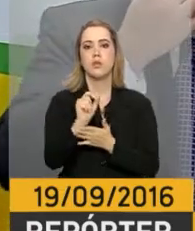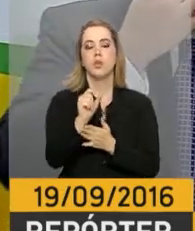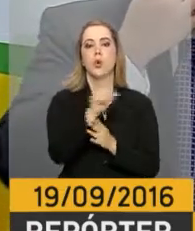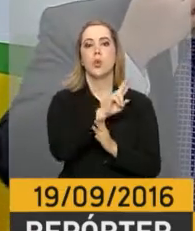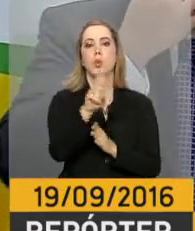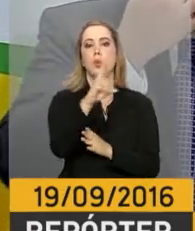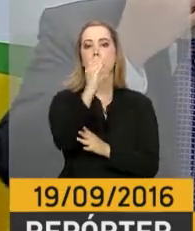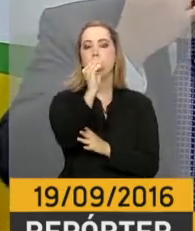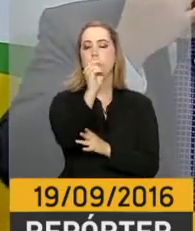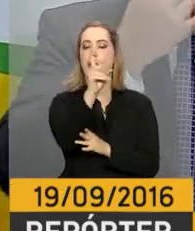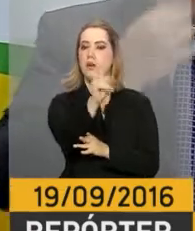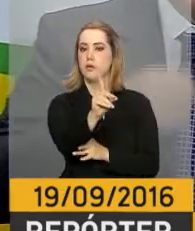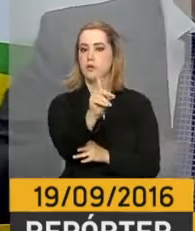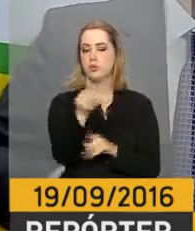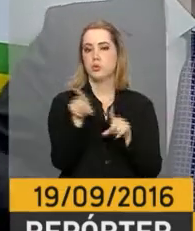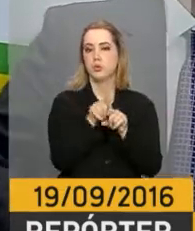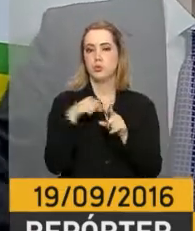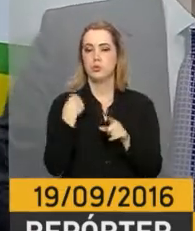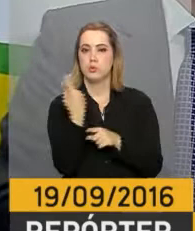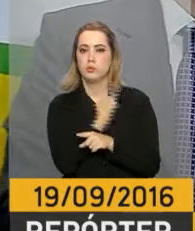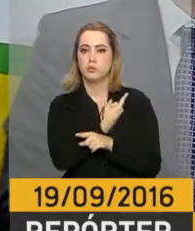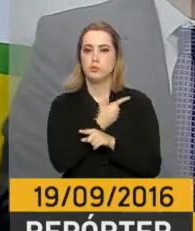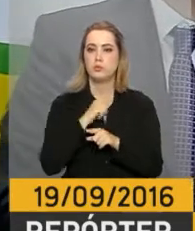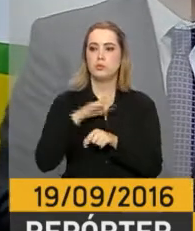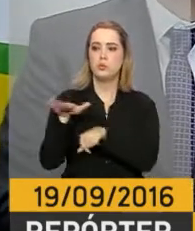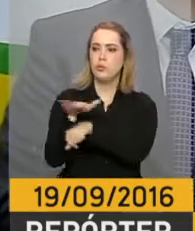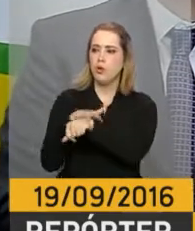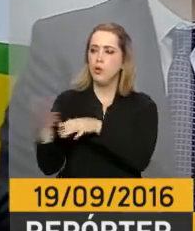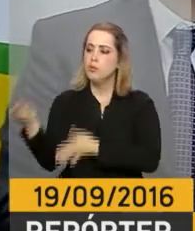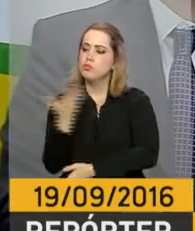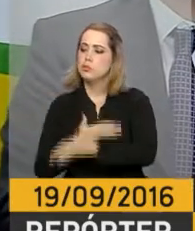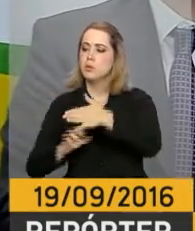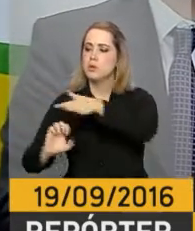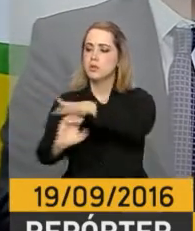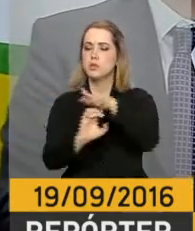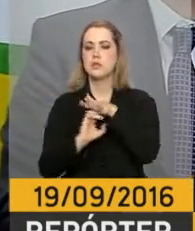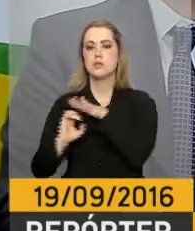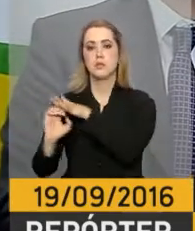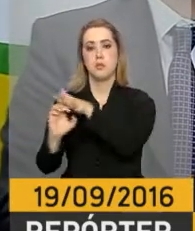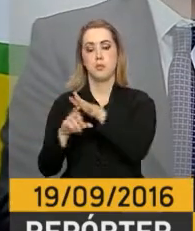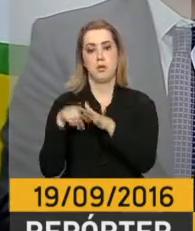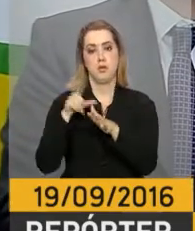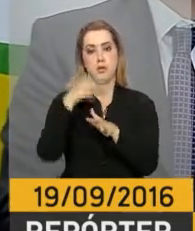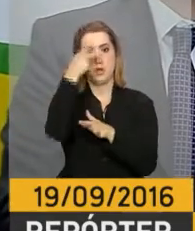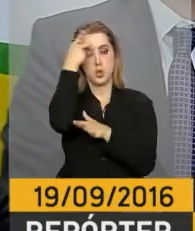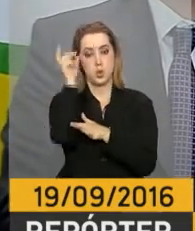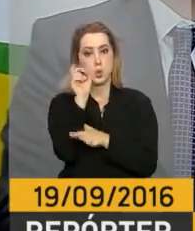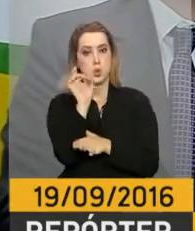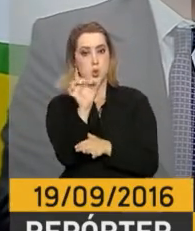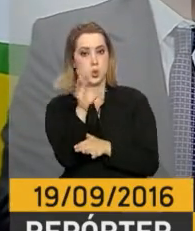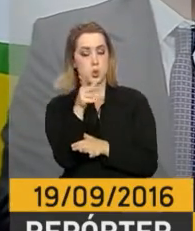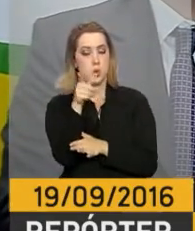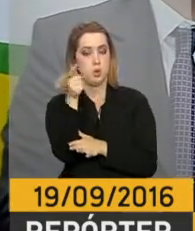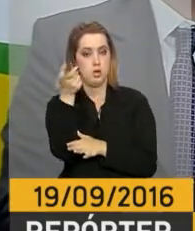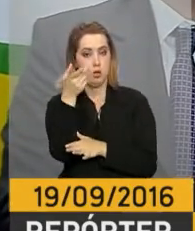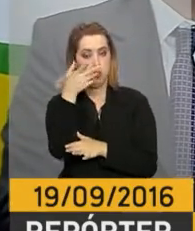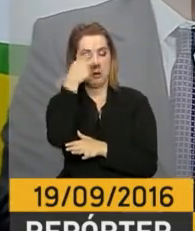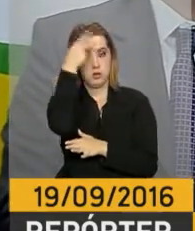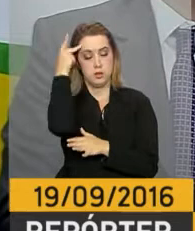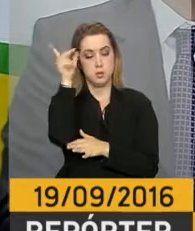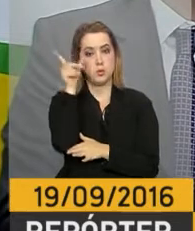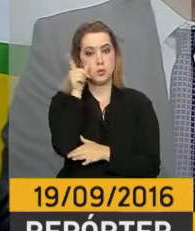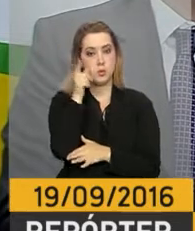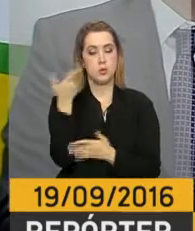que tenhamos um ambiente em que a concorrência seja um fato, não só dos interessados, mas dentro do próprio